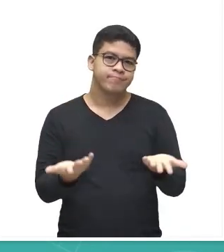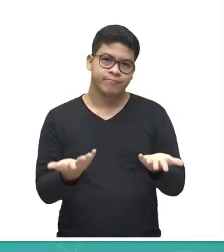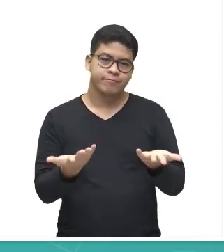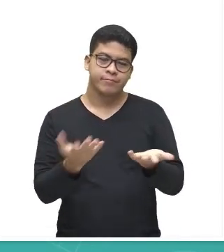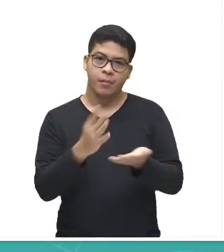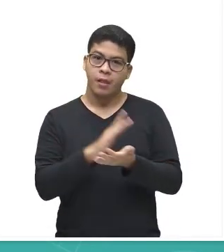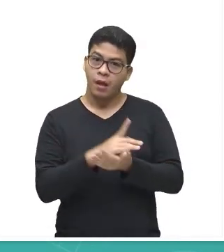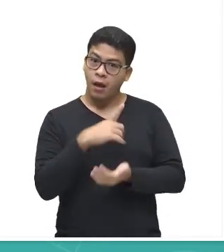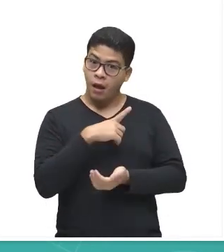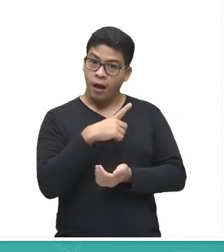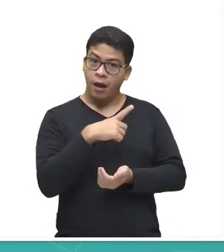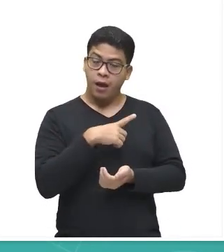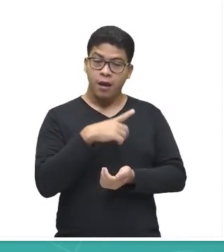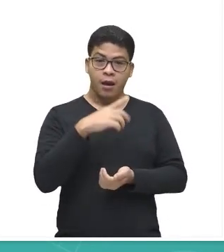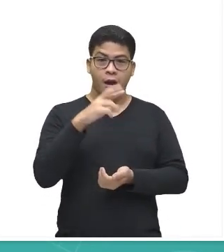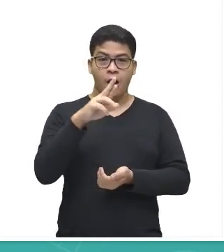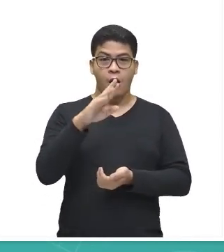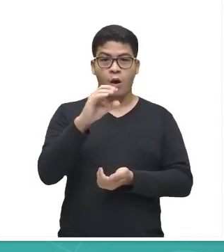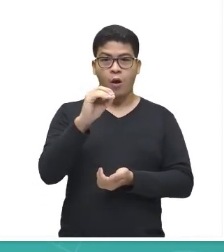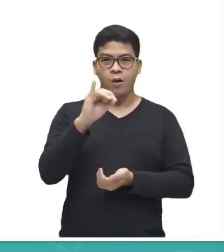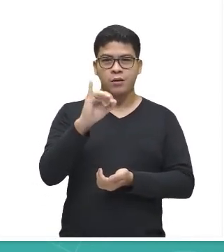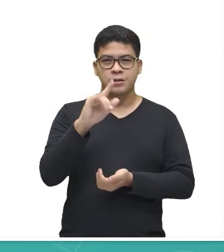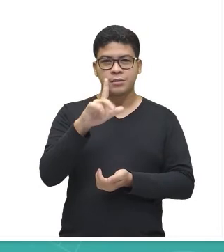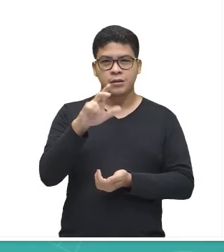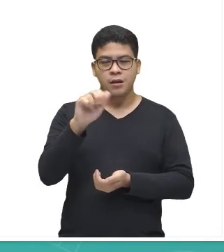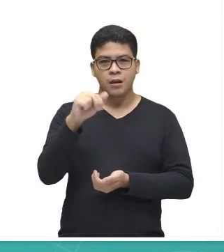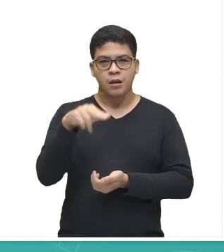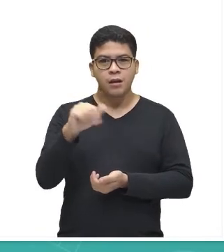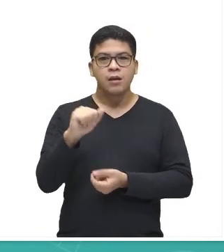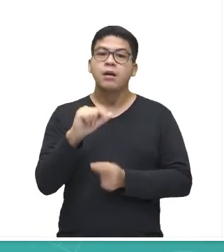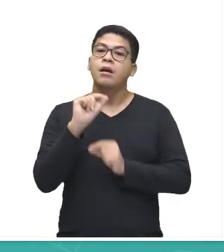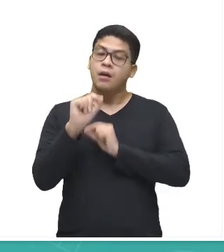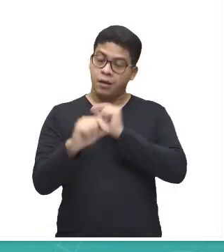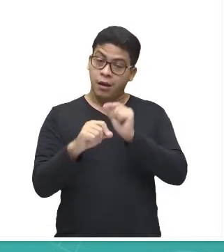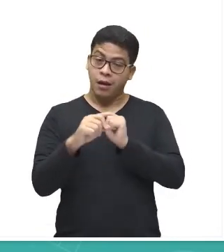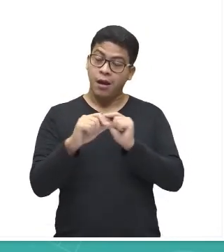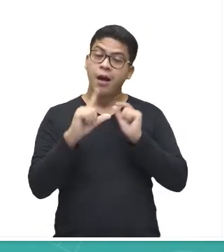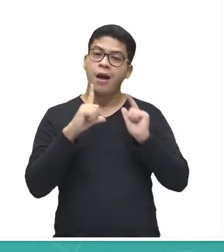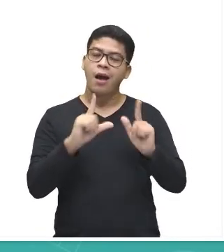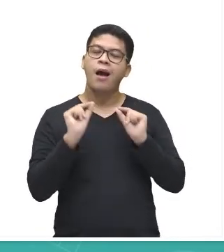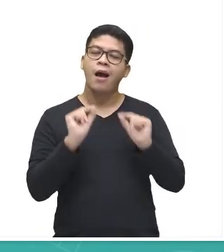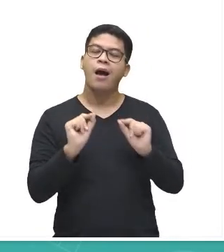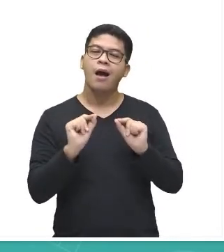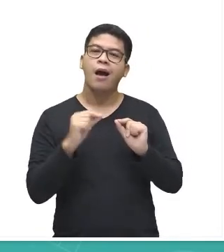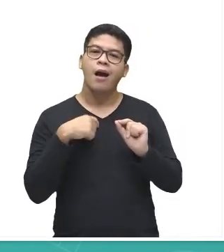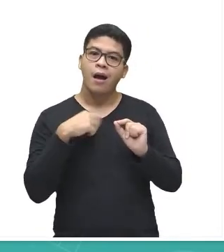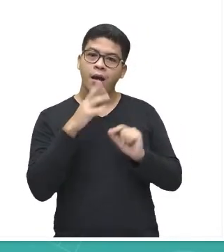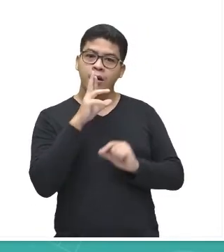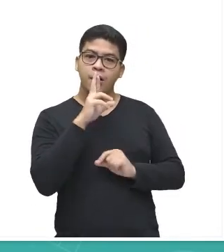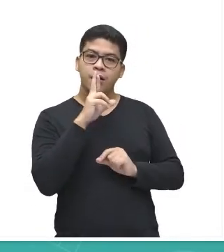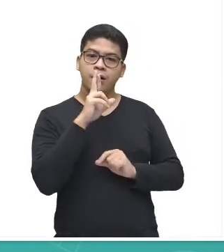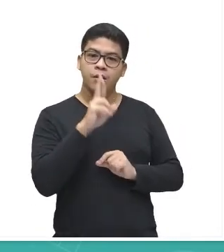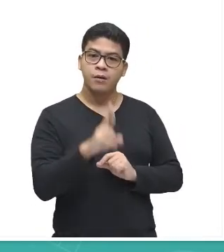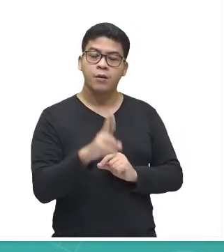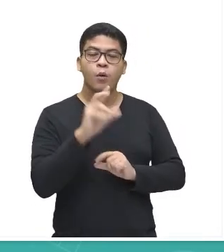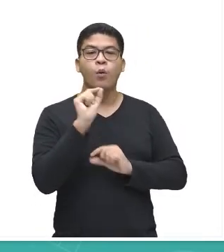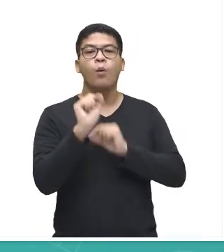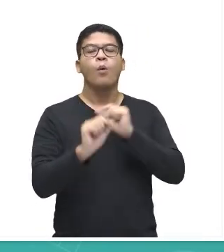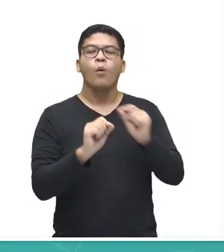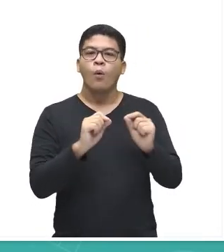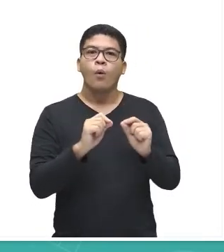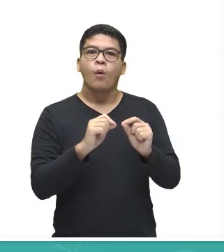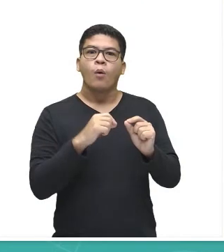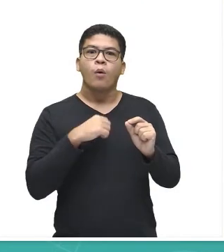temos aqui a Rosalina. A Rosalina, ela respondeu